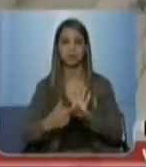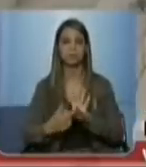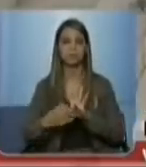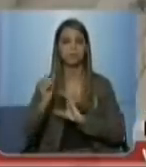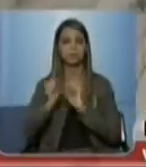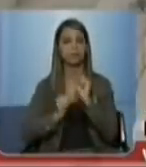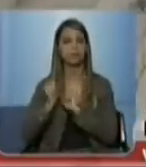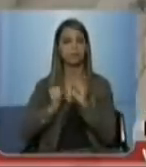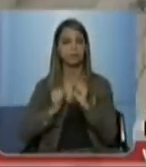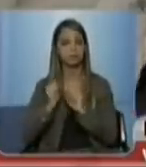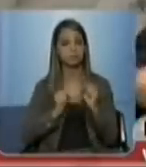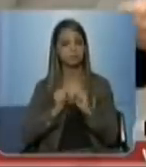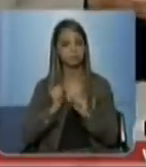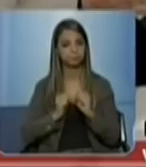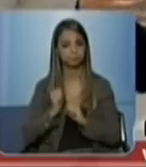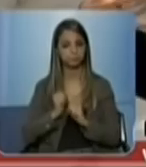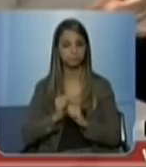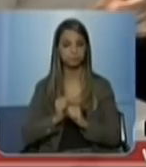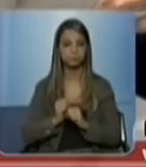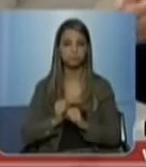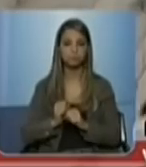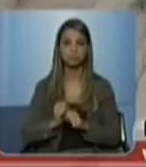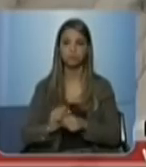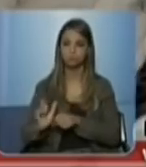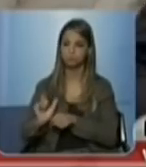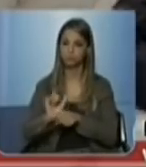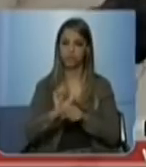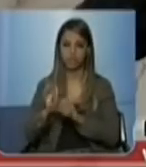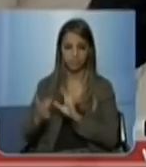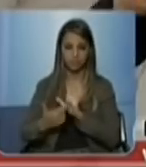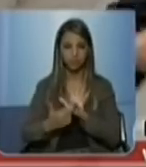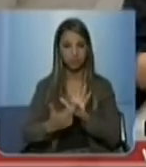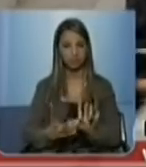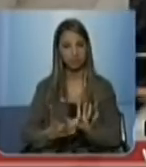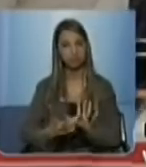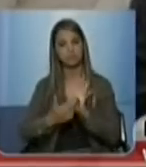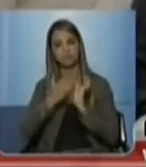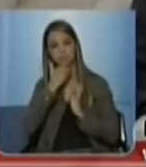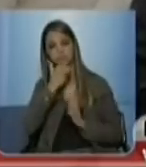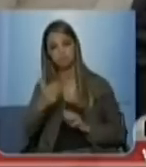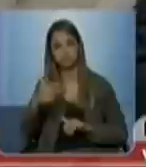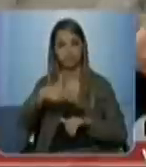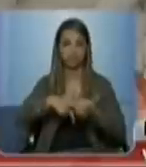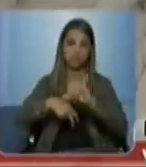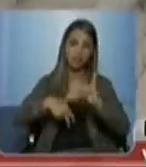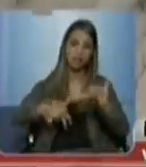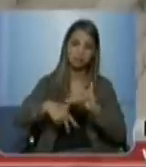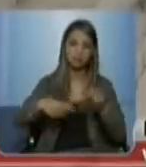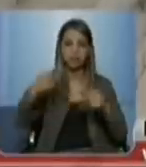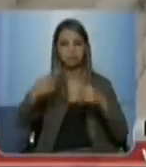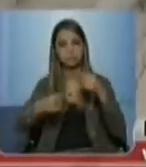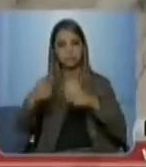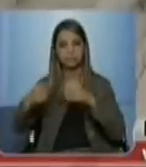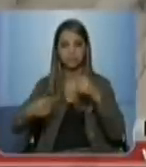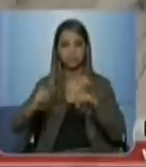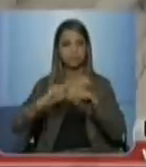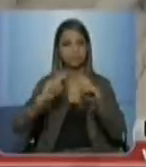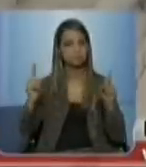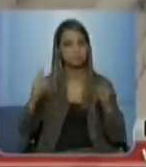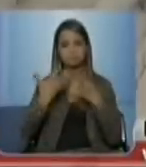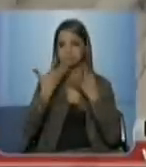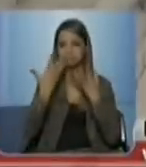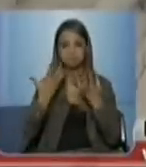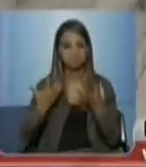da empresa os representantes estiveram presentes tiveram acesso à palavra argumentaram mas não